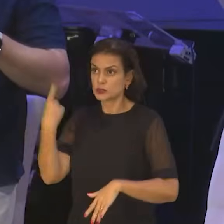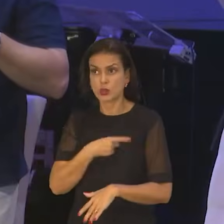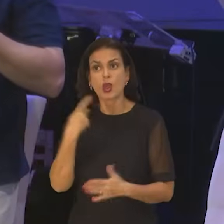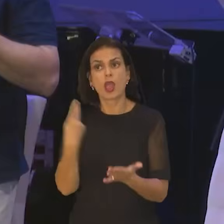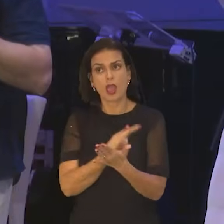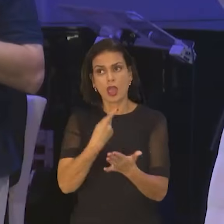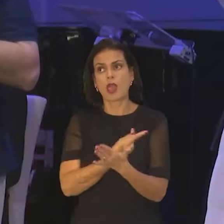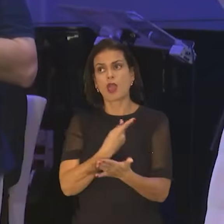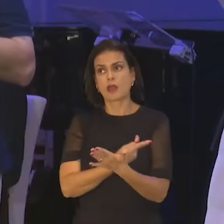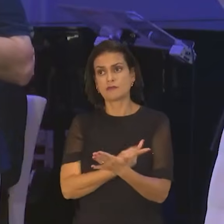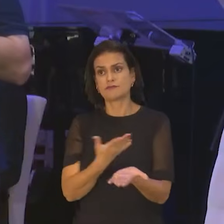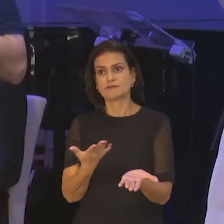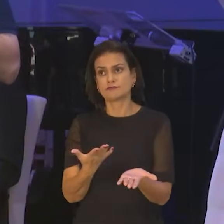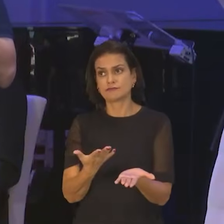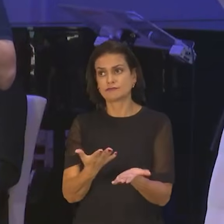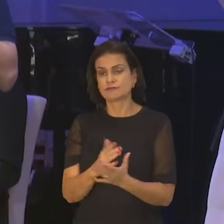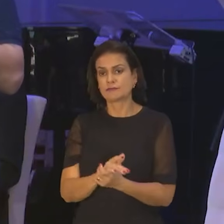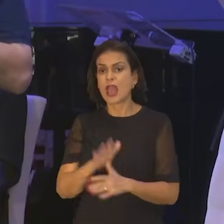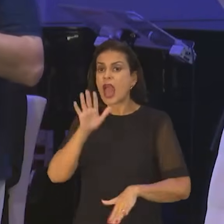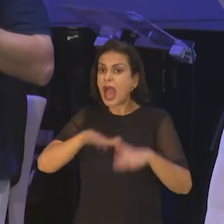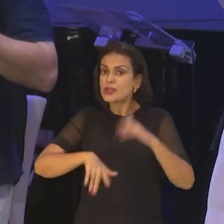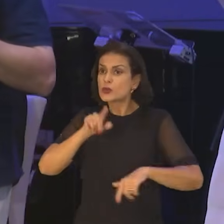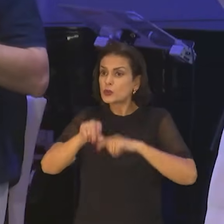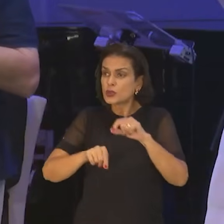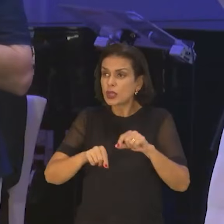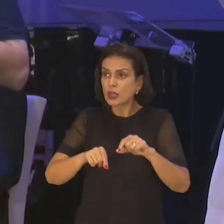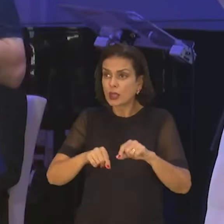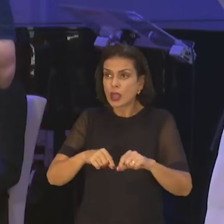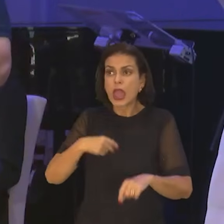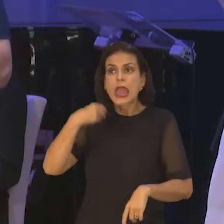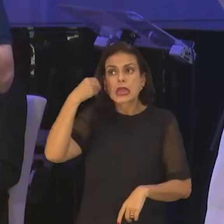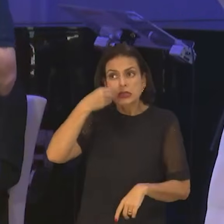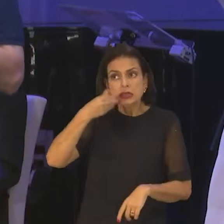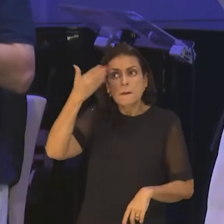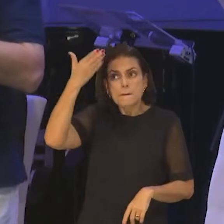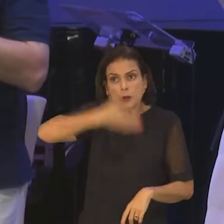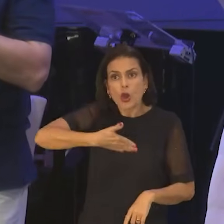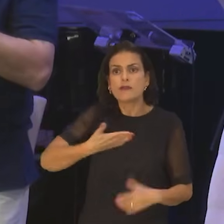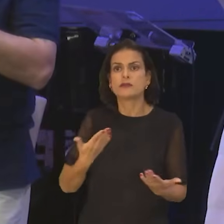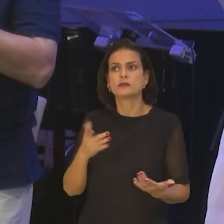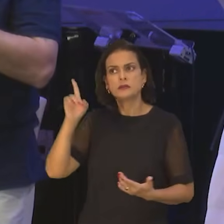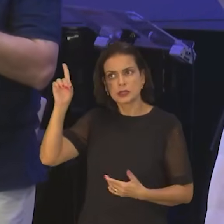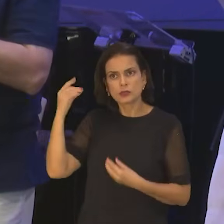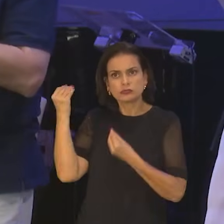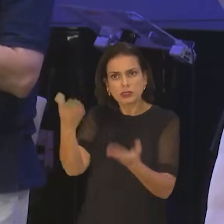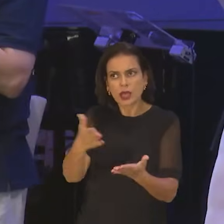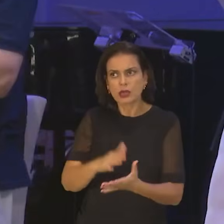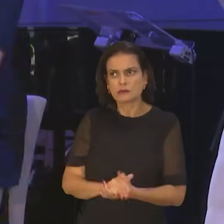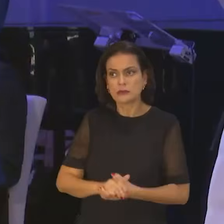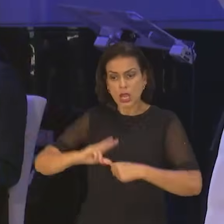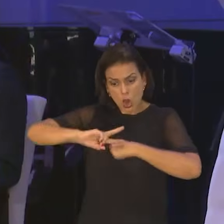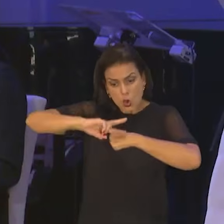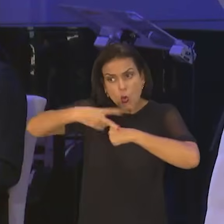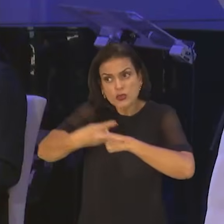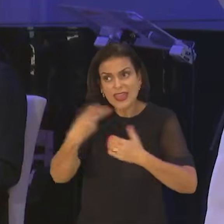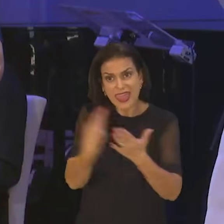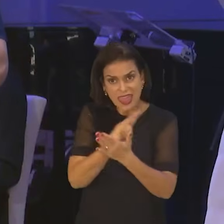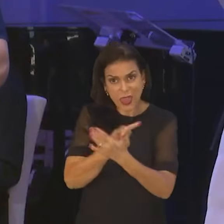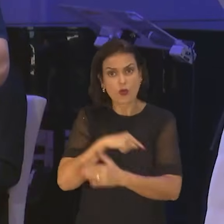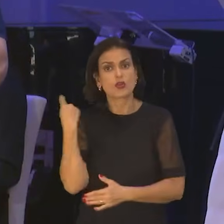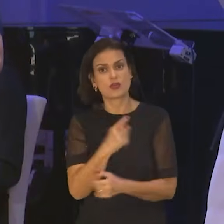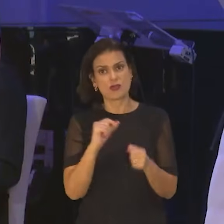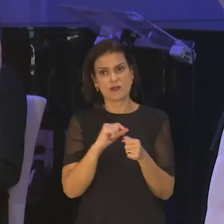prova. E muitas vezes é um teste. E muitas vezes uma consequência de um erro que nós